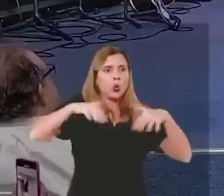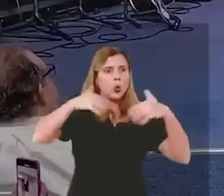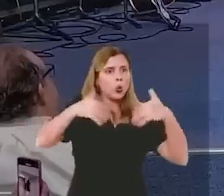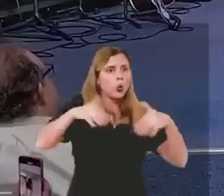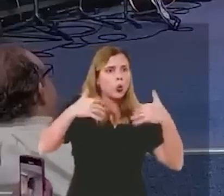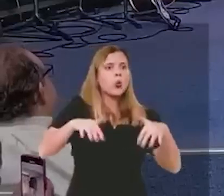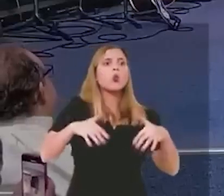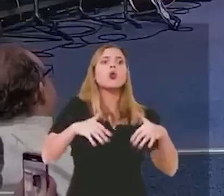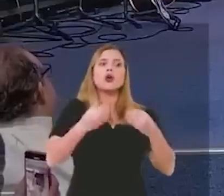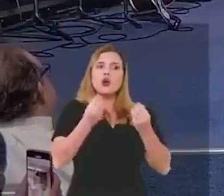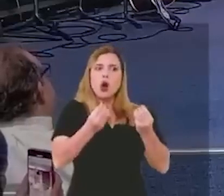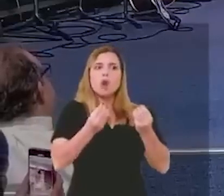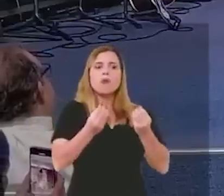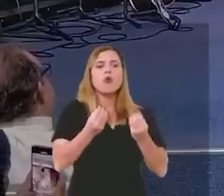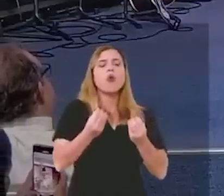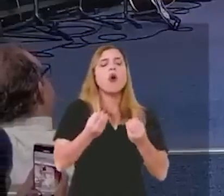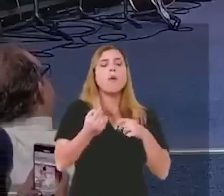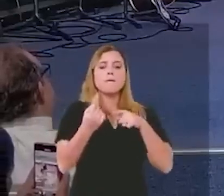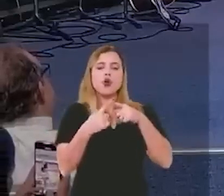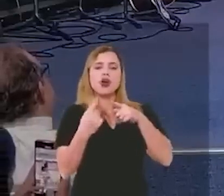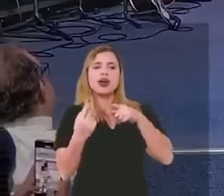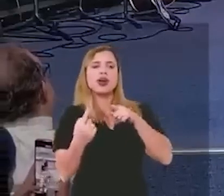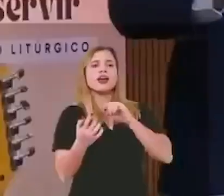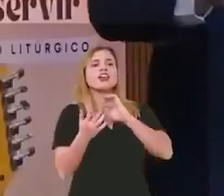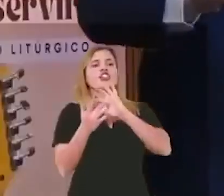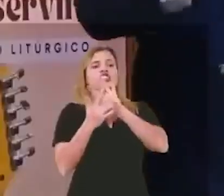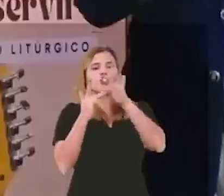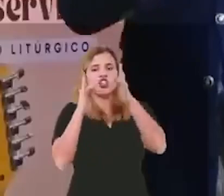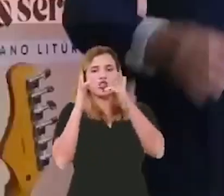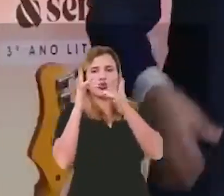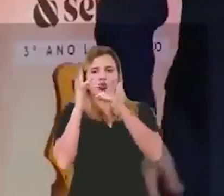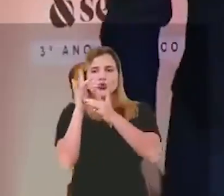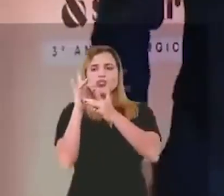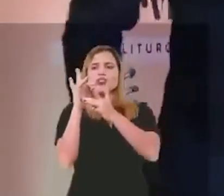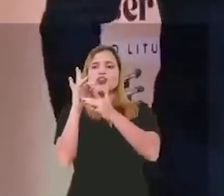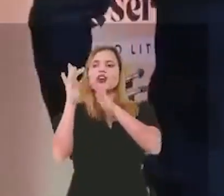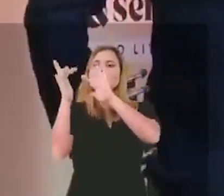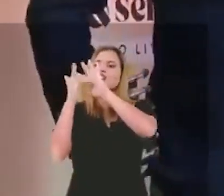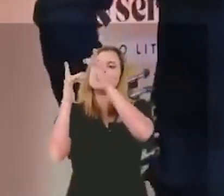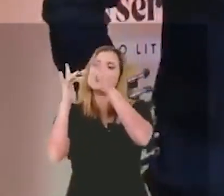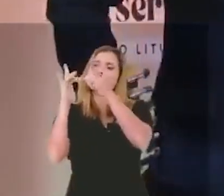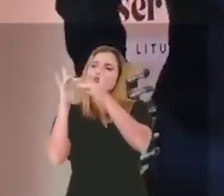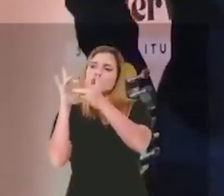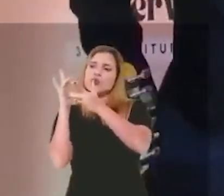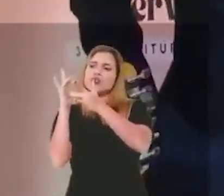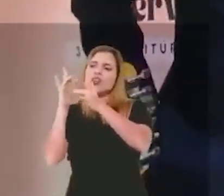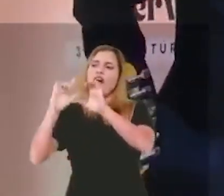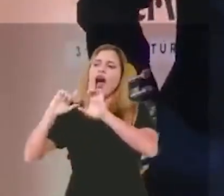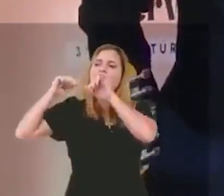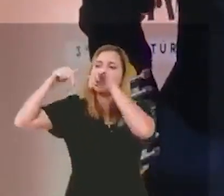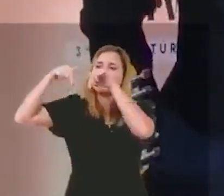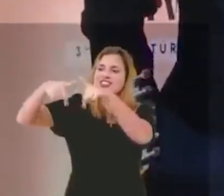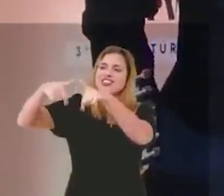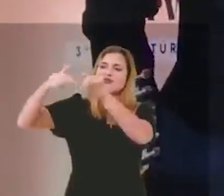verbo? Se fez carne. E a perguntinha é essa, que verbo? Que verbo?